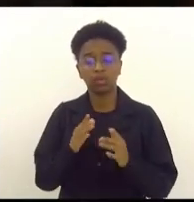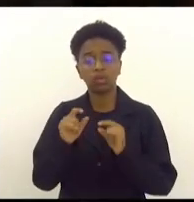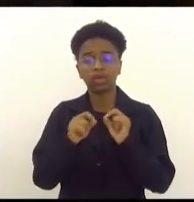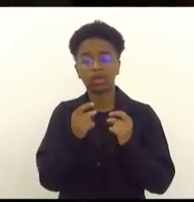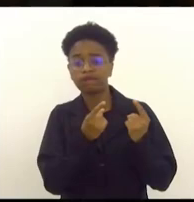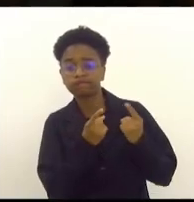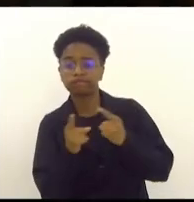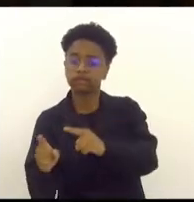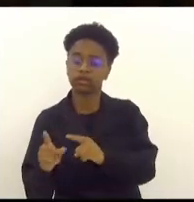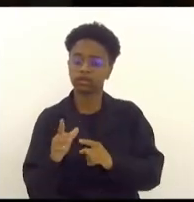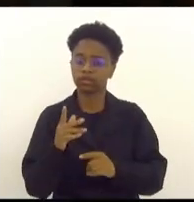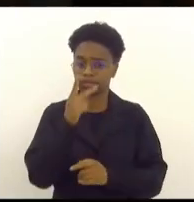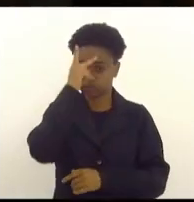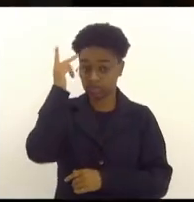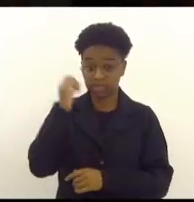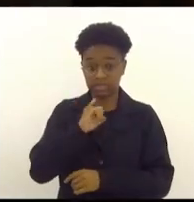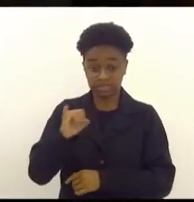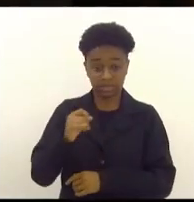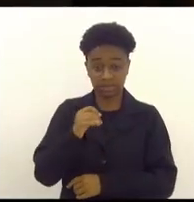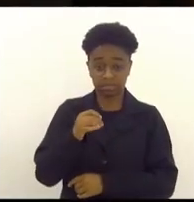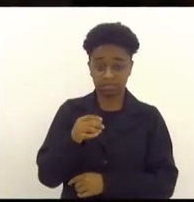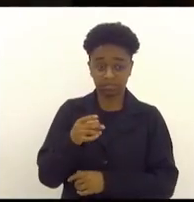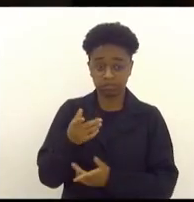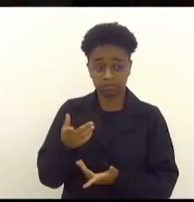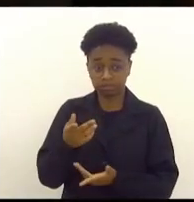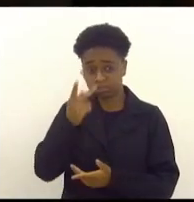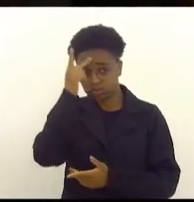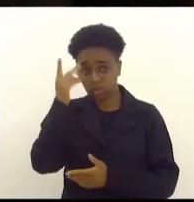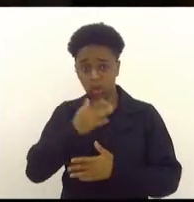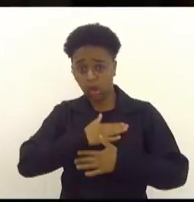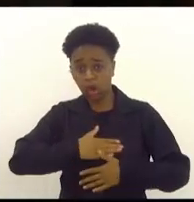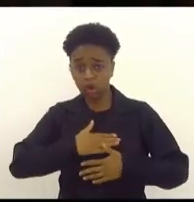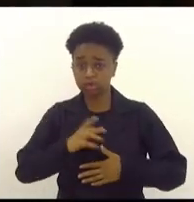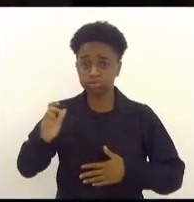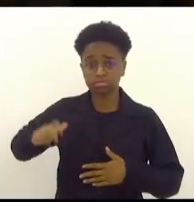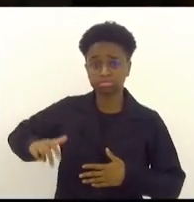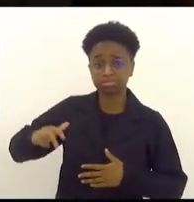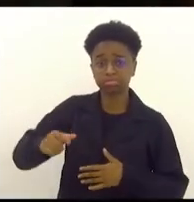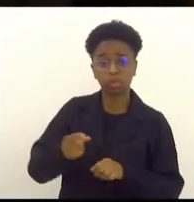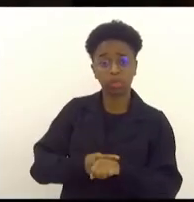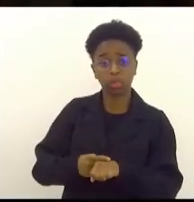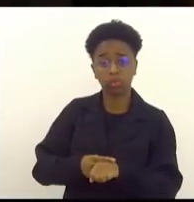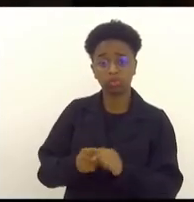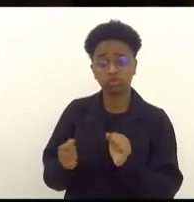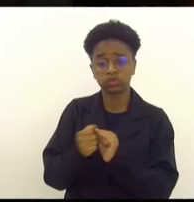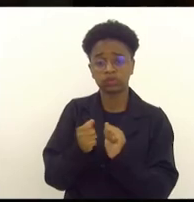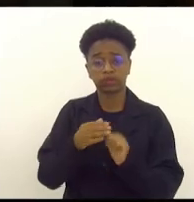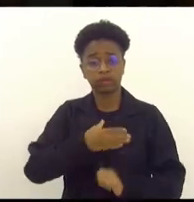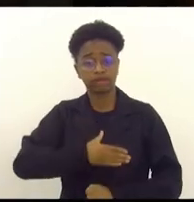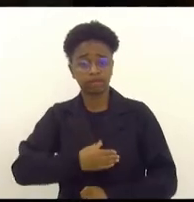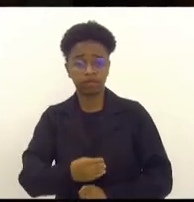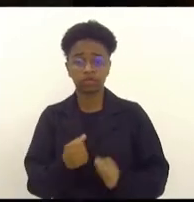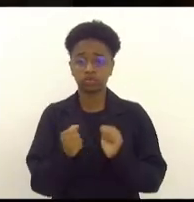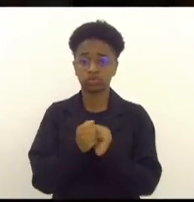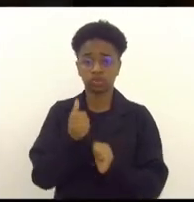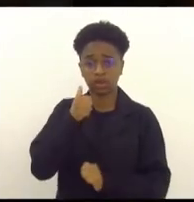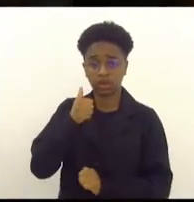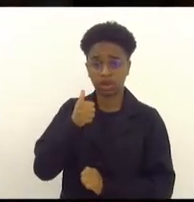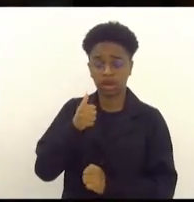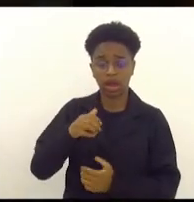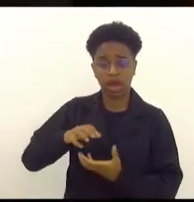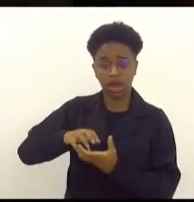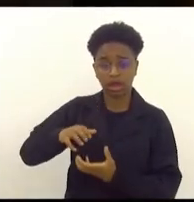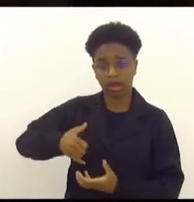existe uma prática que as pessoas gostam de tá lá com seus filhinhos com seus avós na